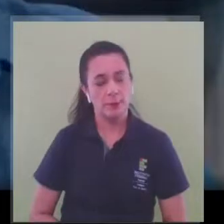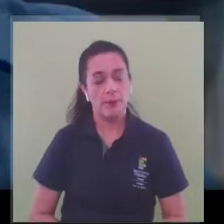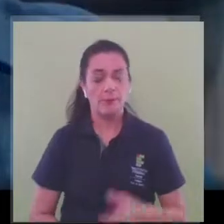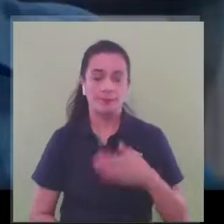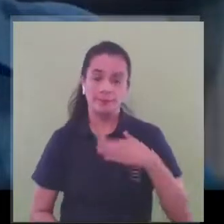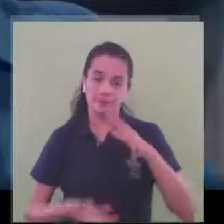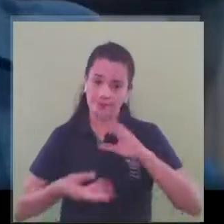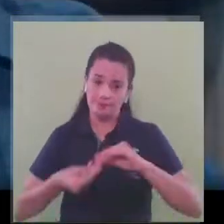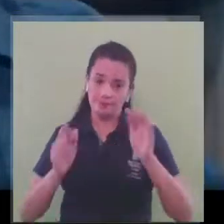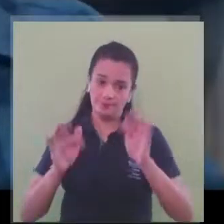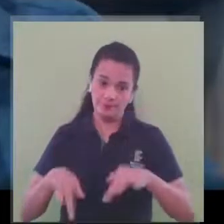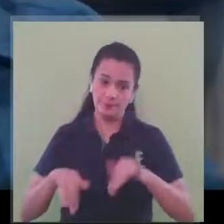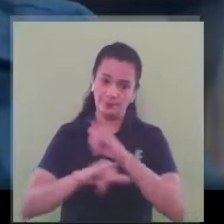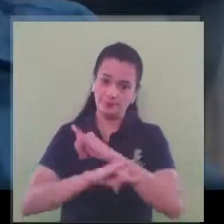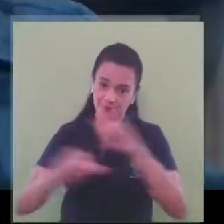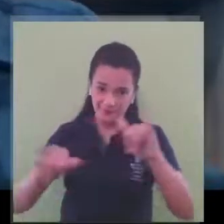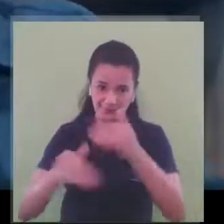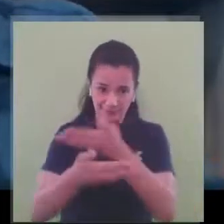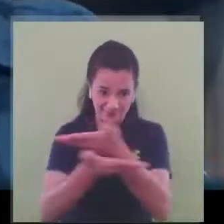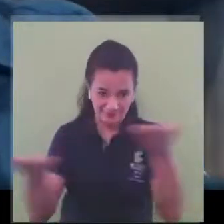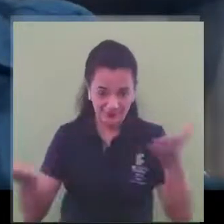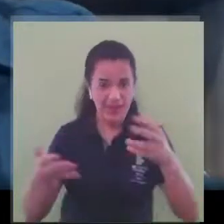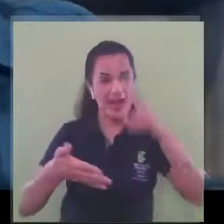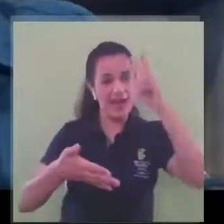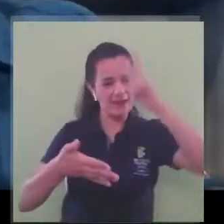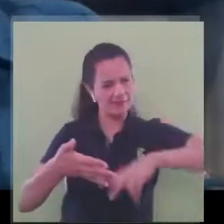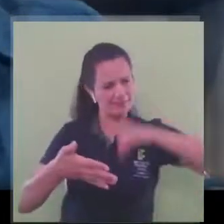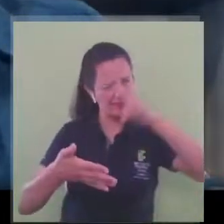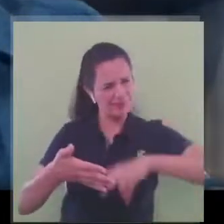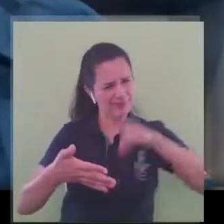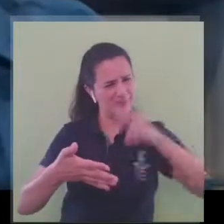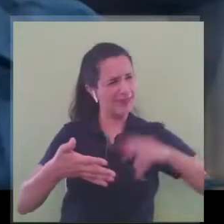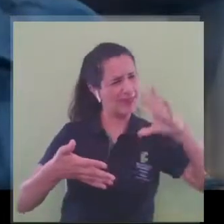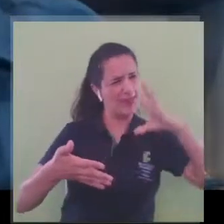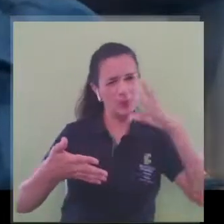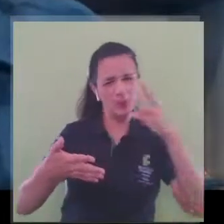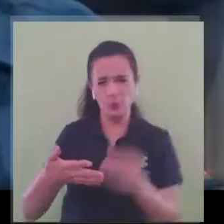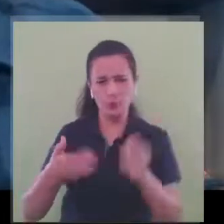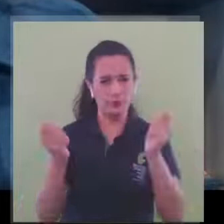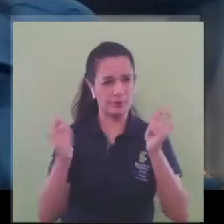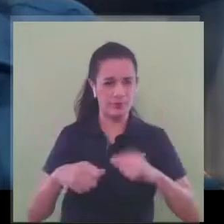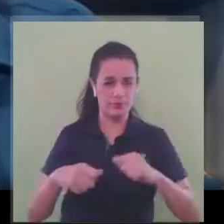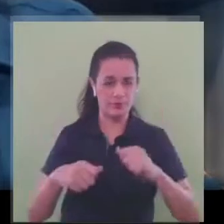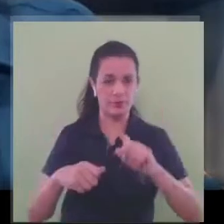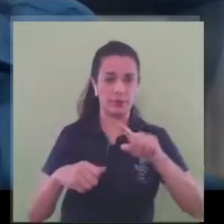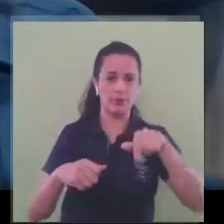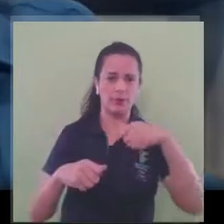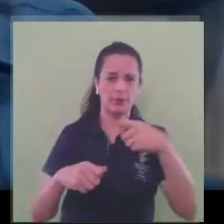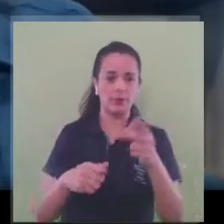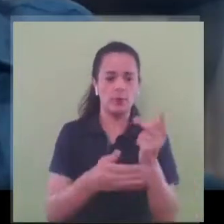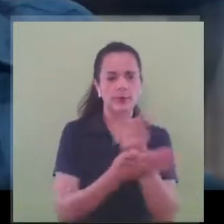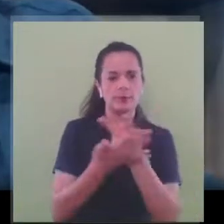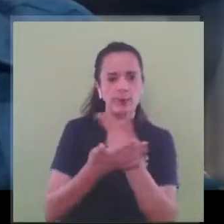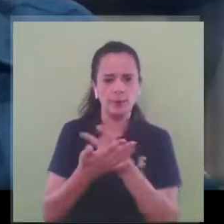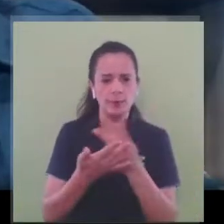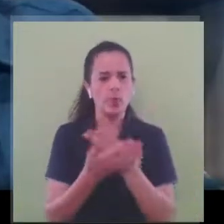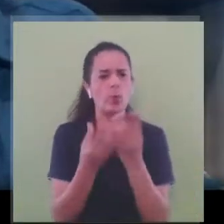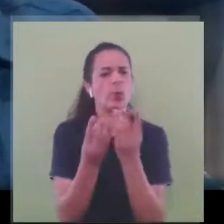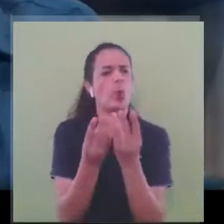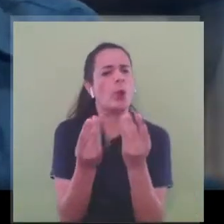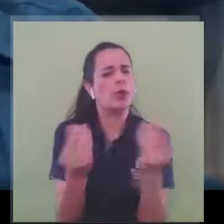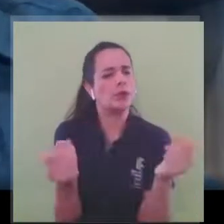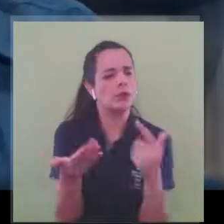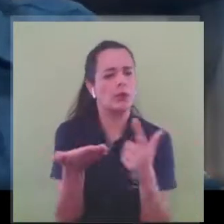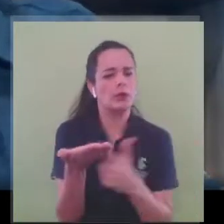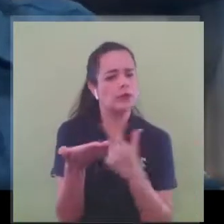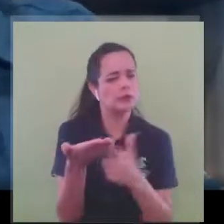é leia. Leia tudo se possível. E depois procure uma qualidade, né? Procure livros de qualidade.